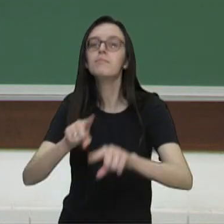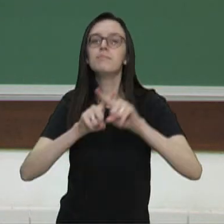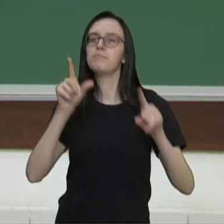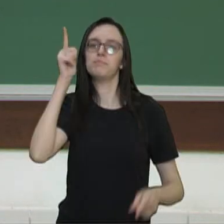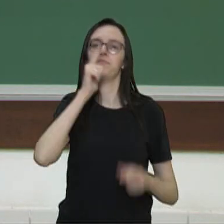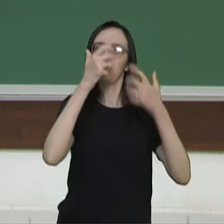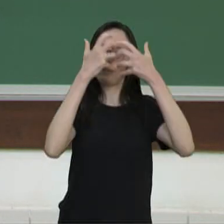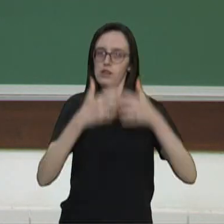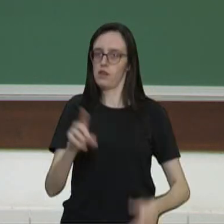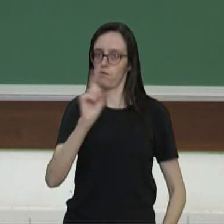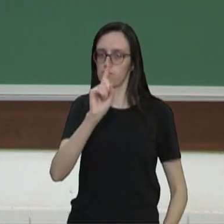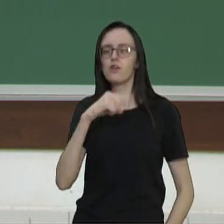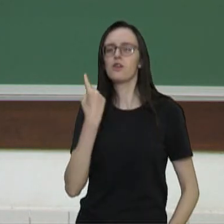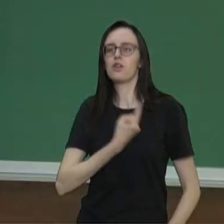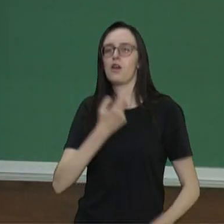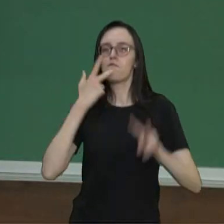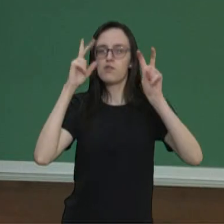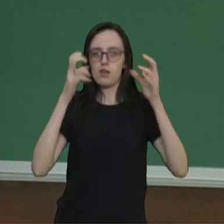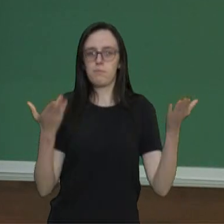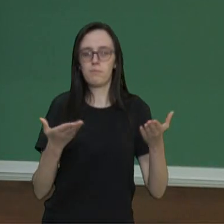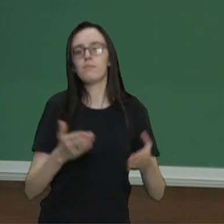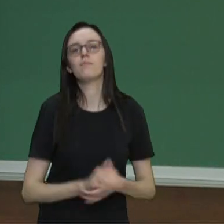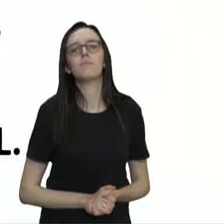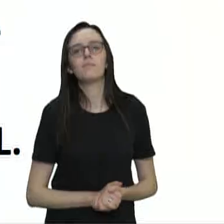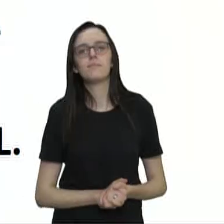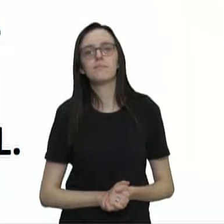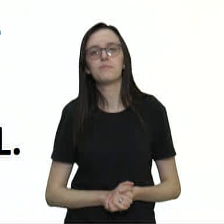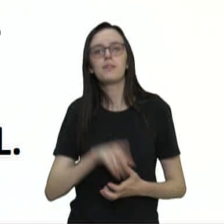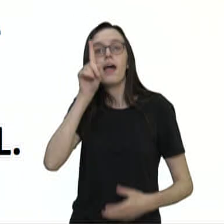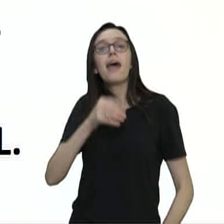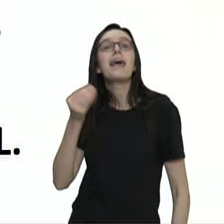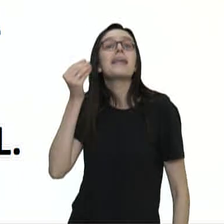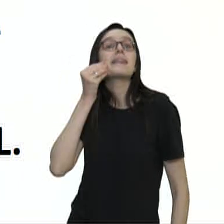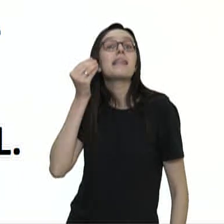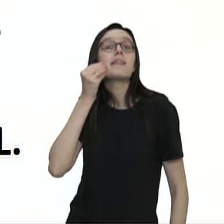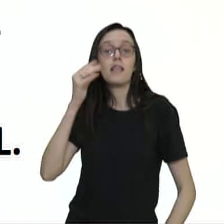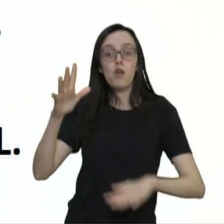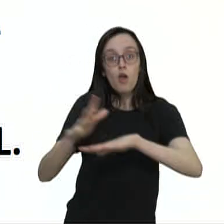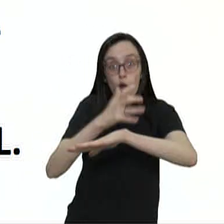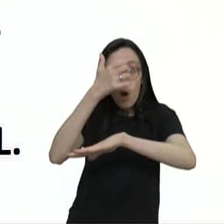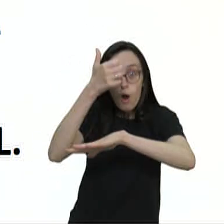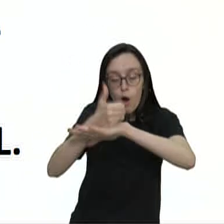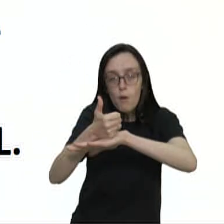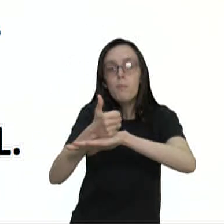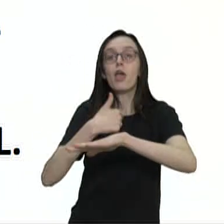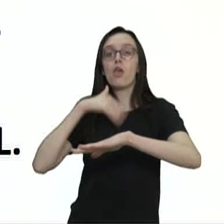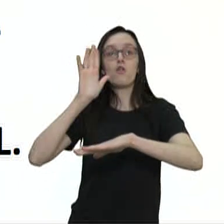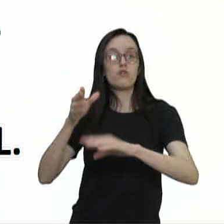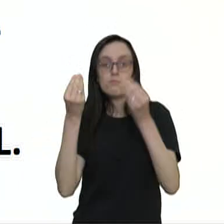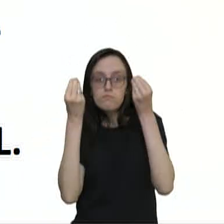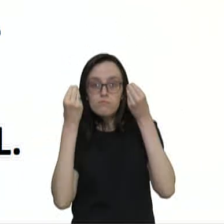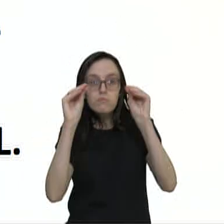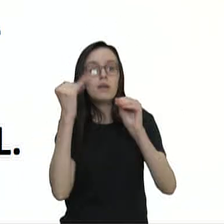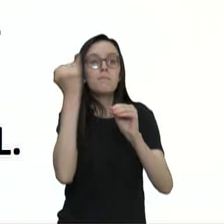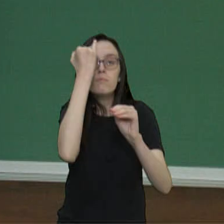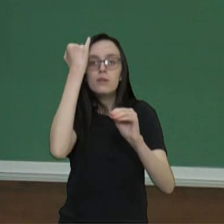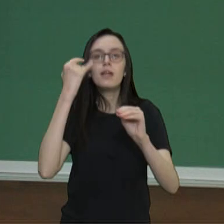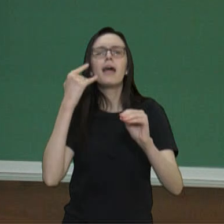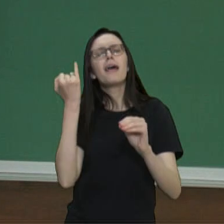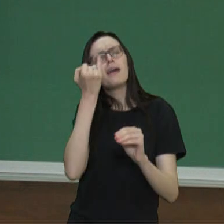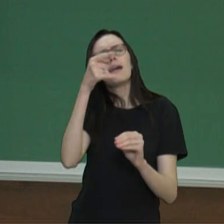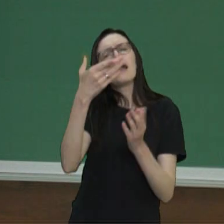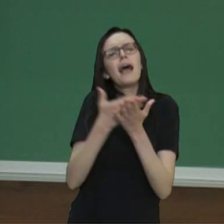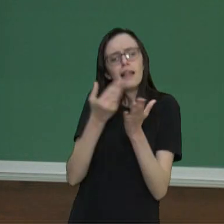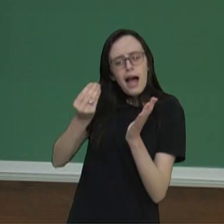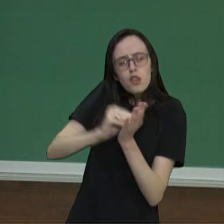certo. Vamos falar sobre ela aqui então. Foi uma tentativa de golpe e por isso que eu sublinhei. Criança, sublinhe no